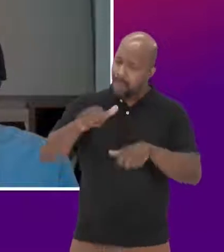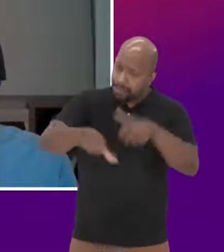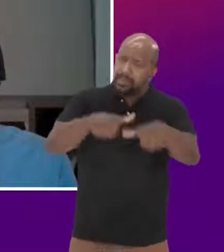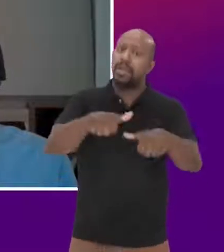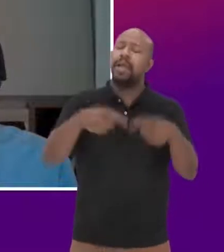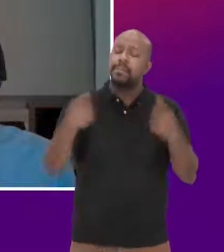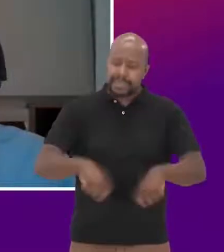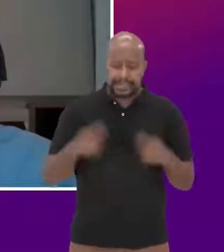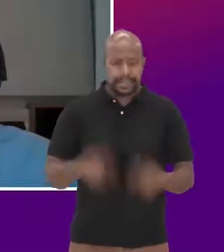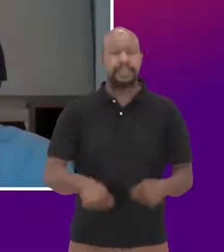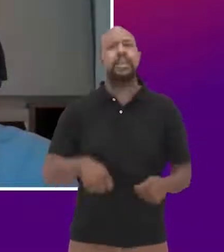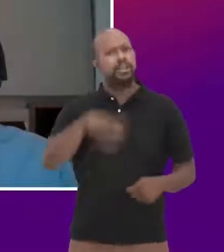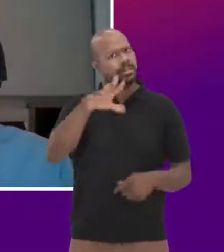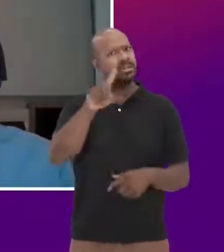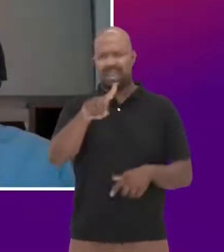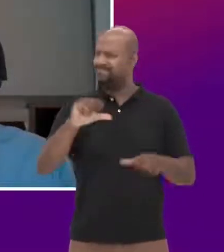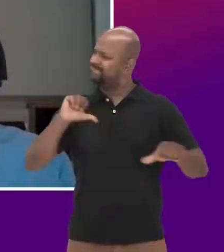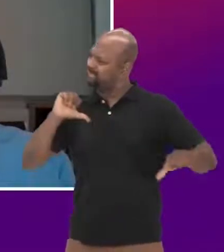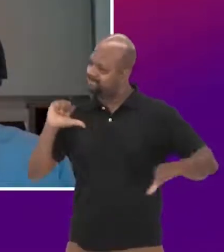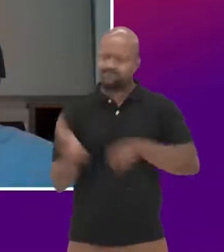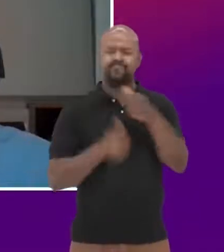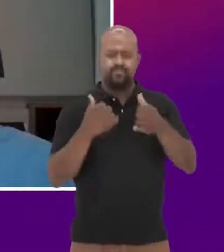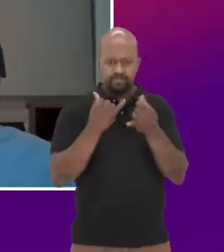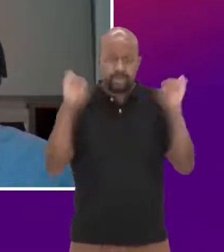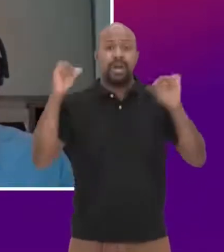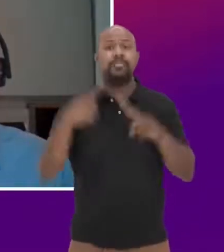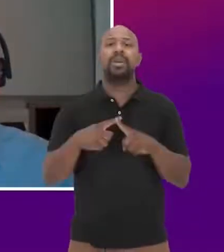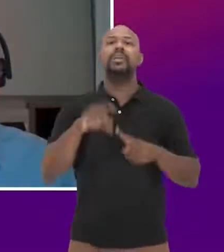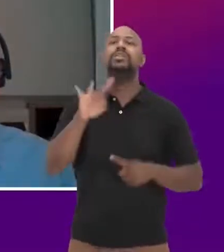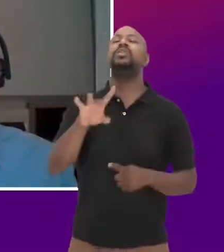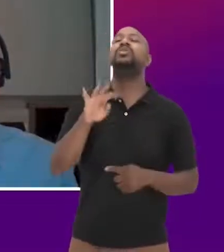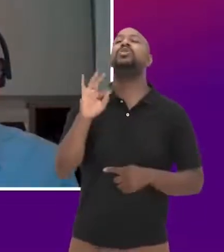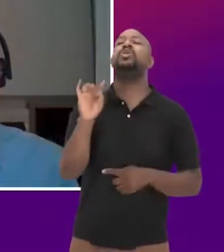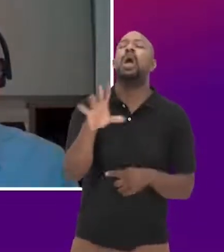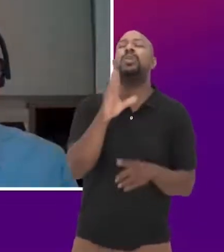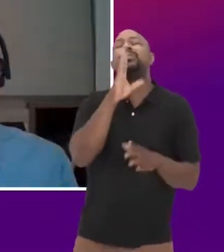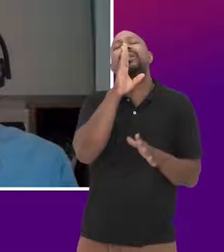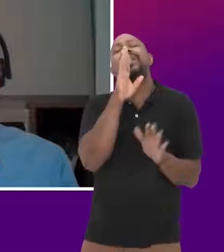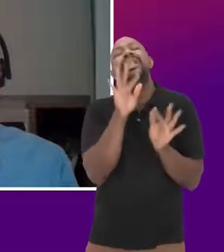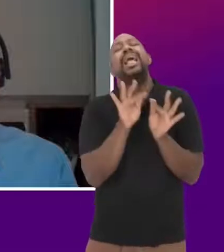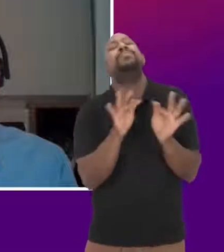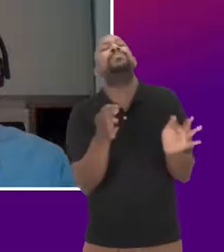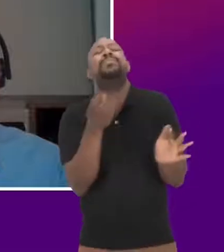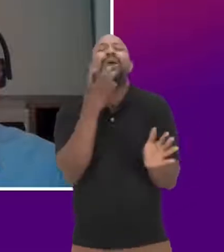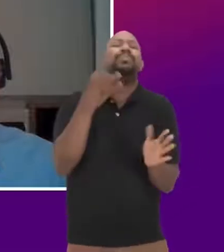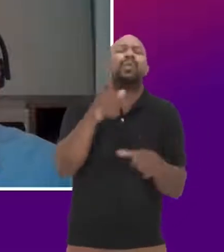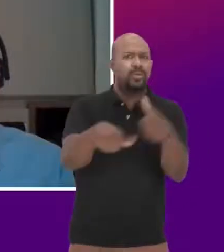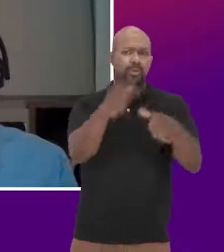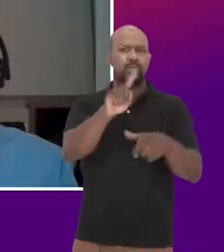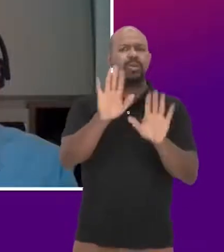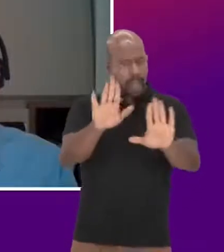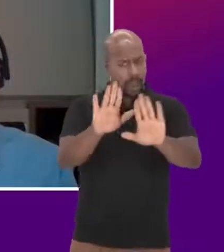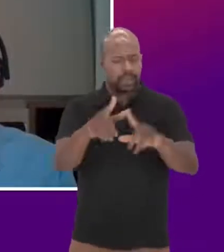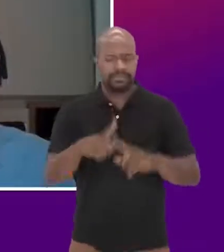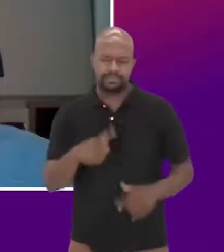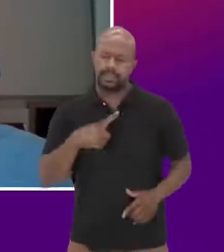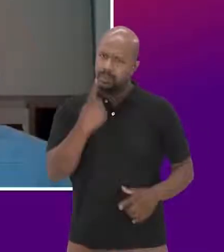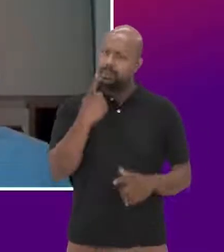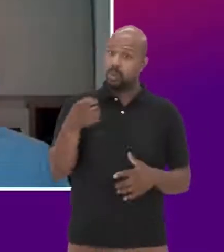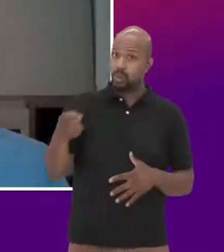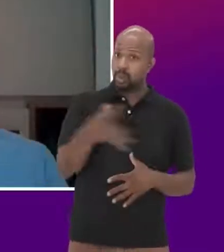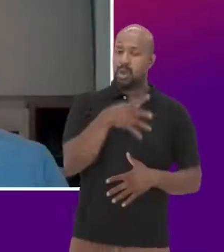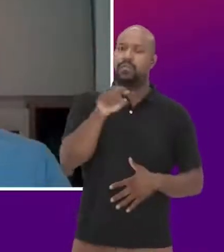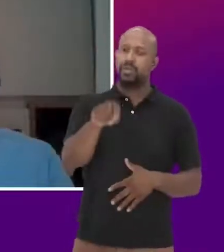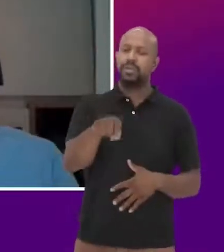você tem que radicalizar um pouco, porque se for todo mundo numa boa, não vai a lugar nenhum. Agora, nós temos um fato